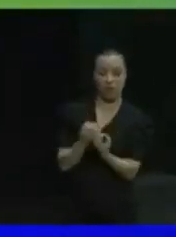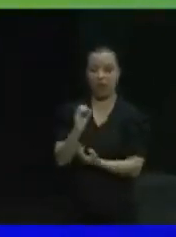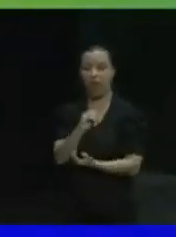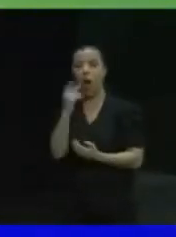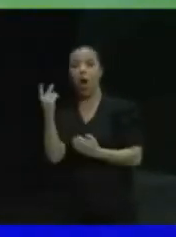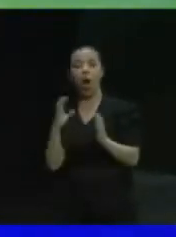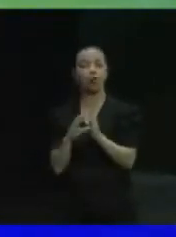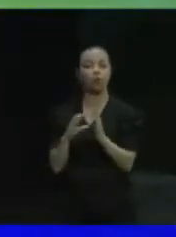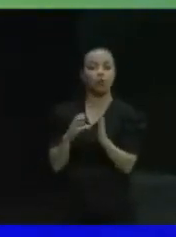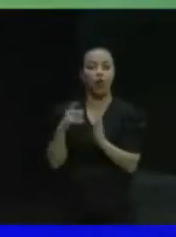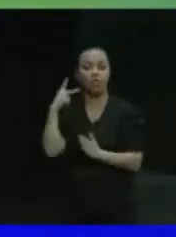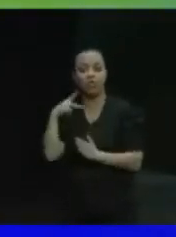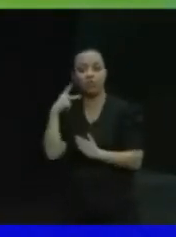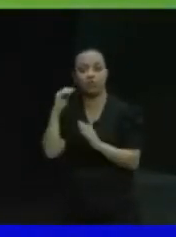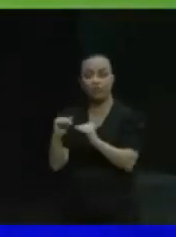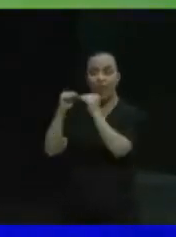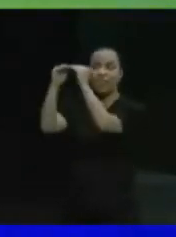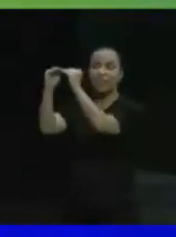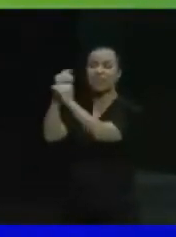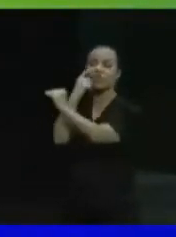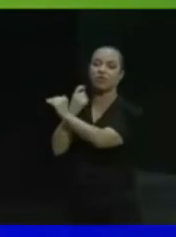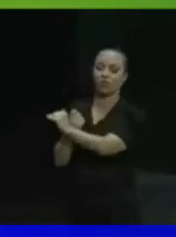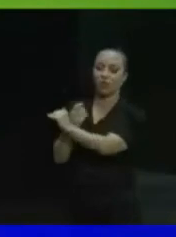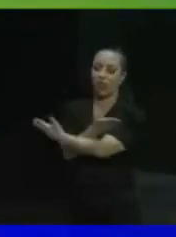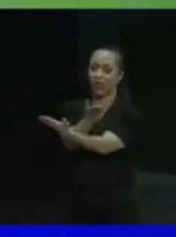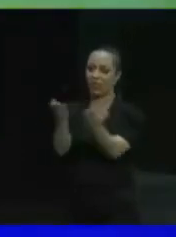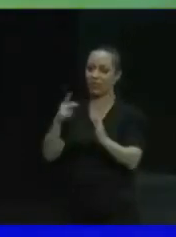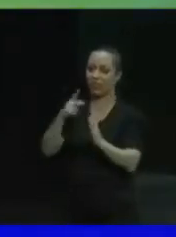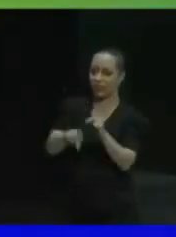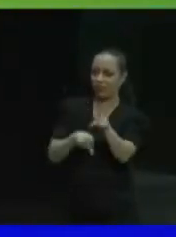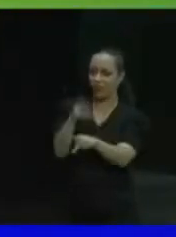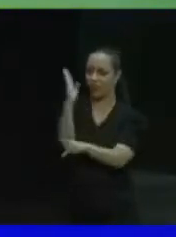partido político, acima do interesse do povo brasileiro.